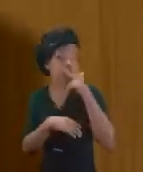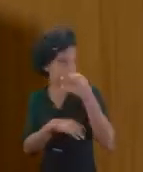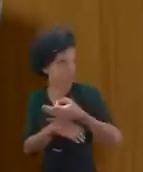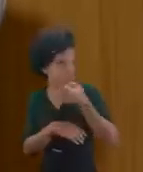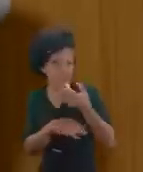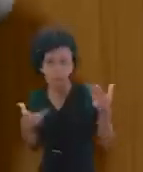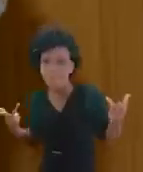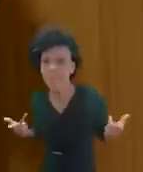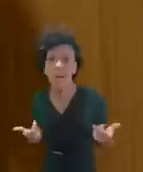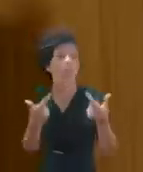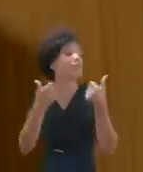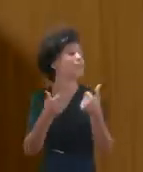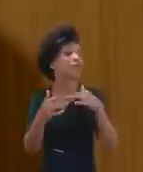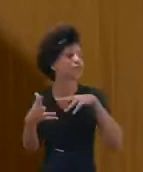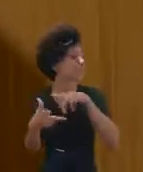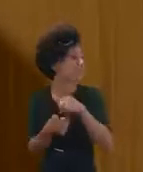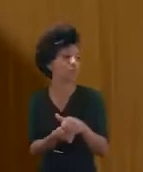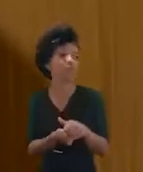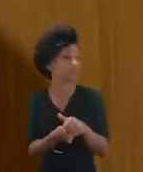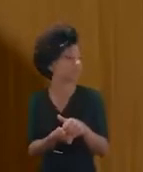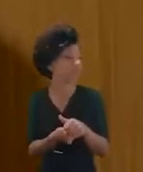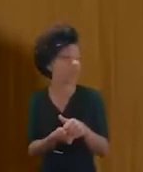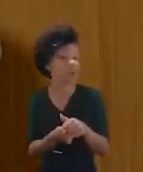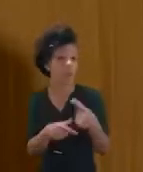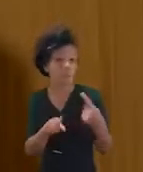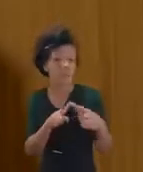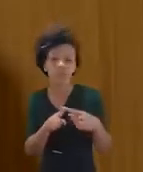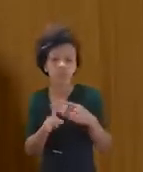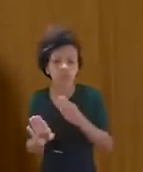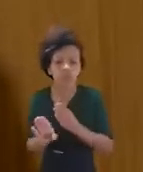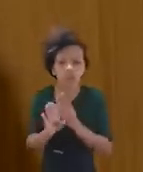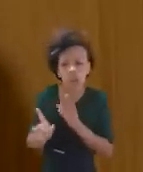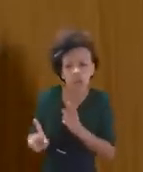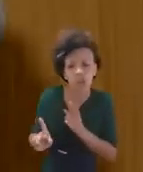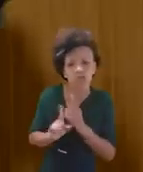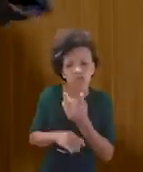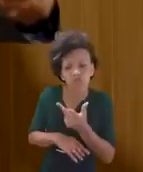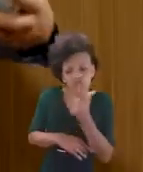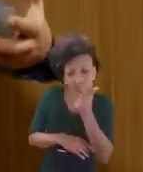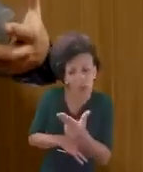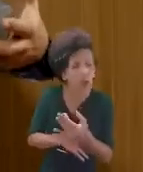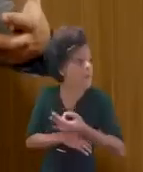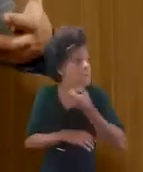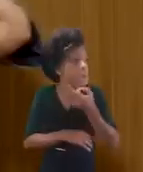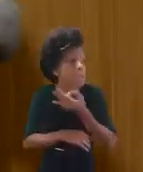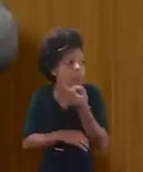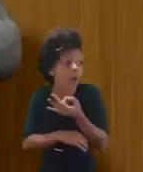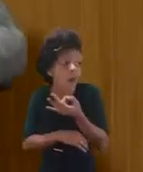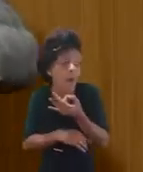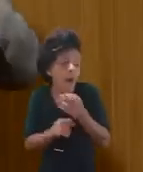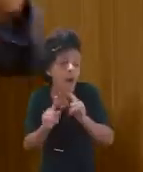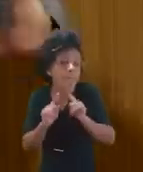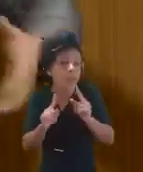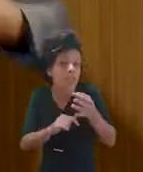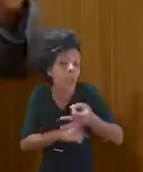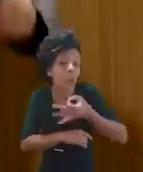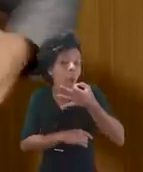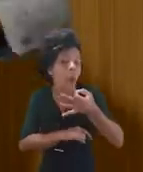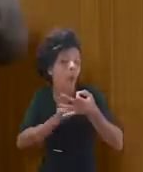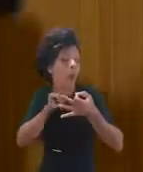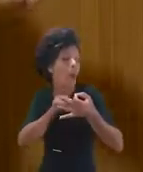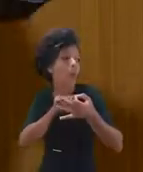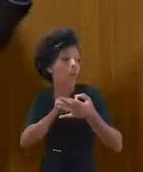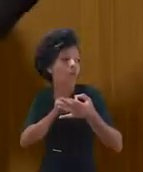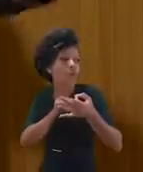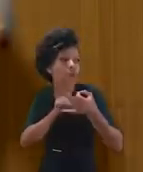eu achei uma coisa mais maravilhosa que se no mundo cara é você achar alguma coisa é ter opinião só que quando essas